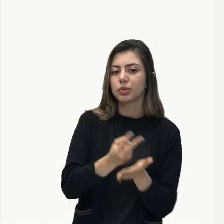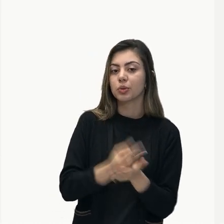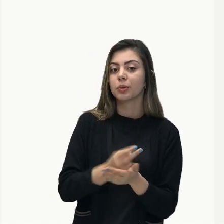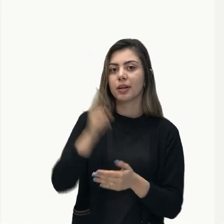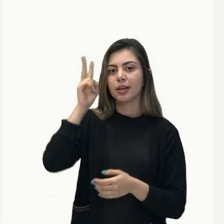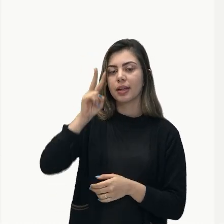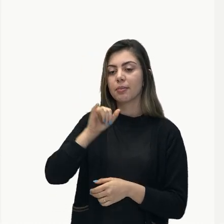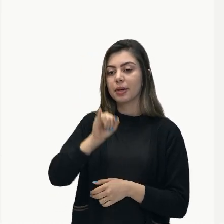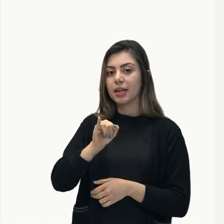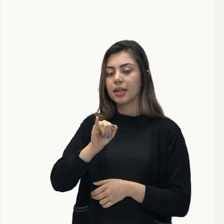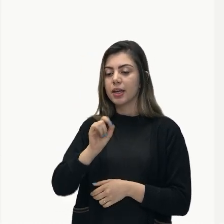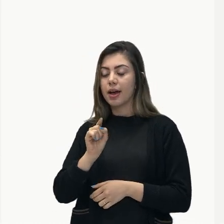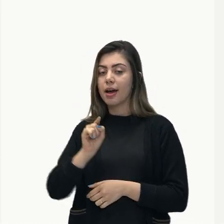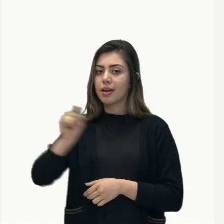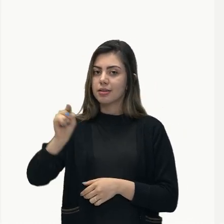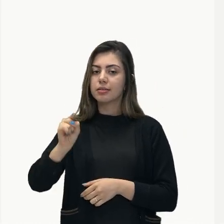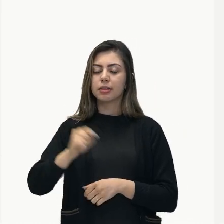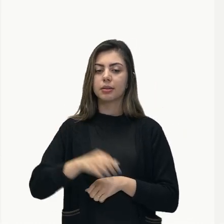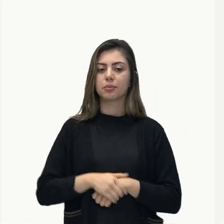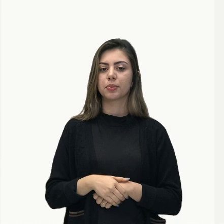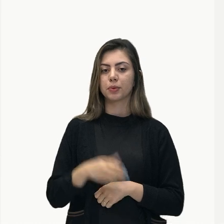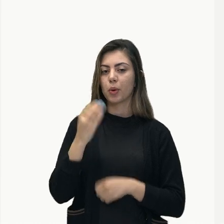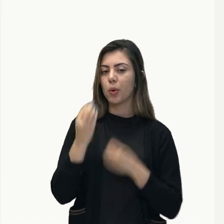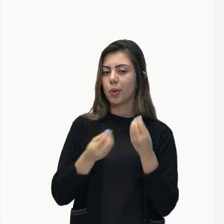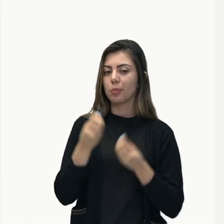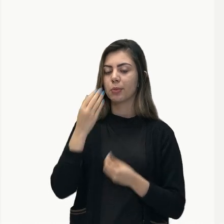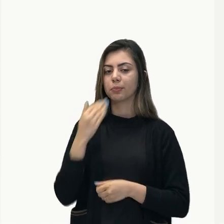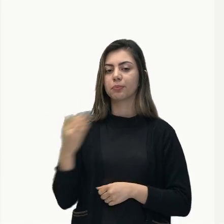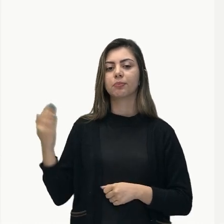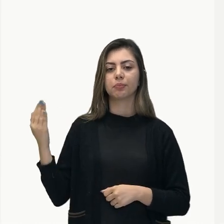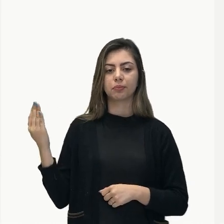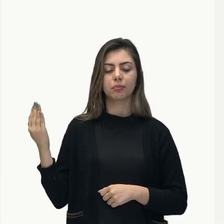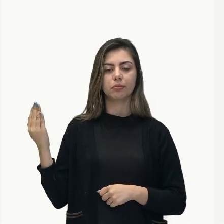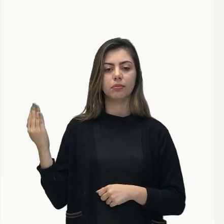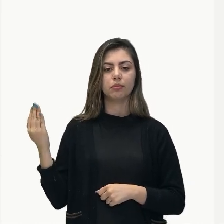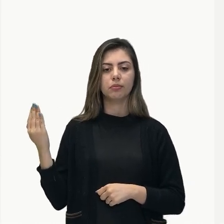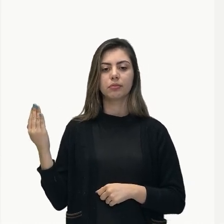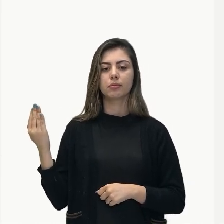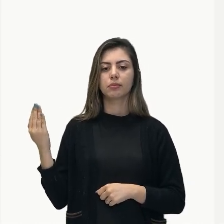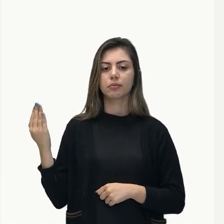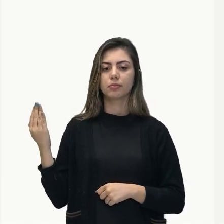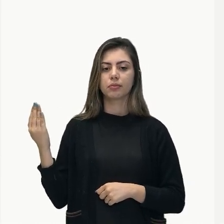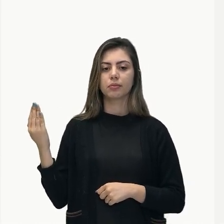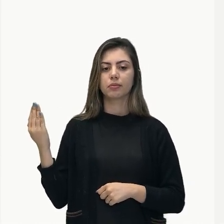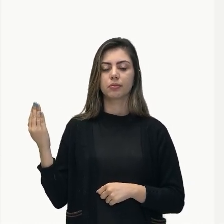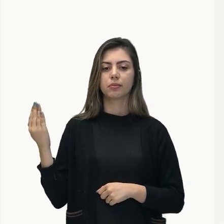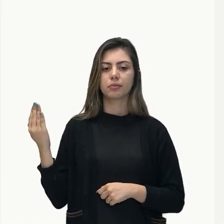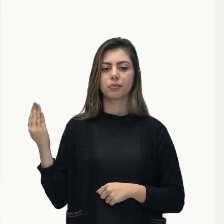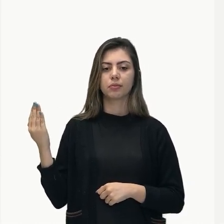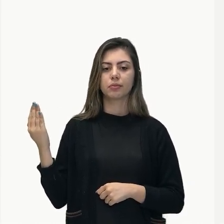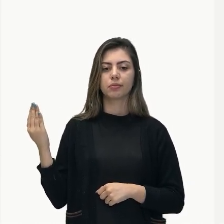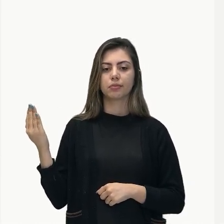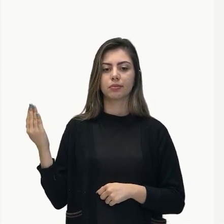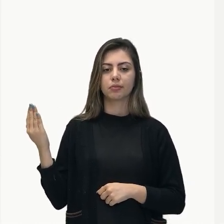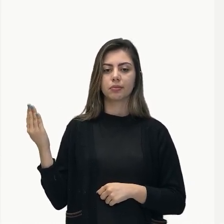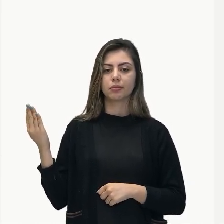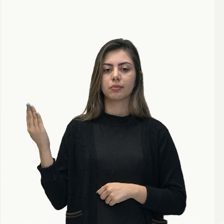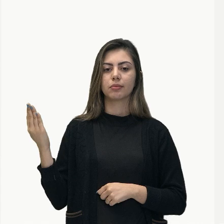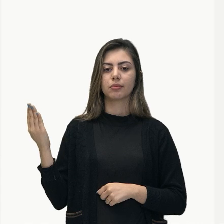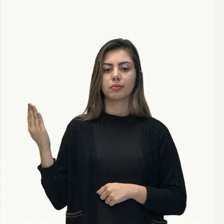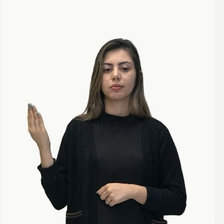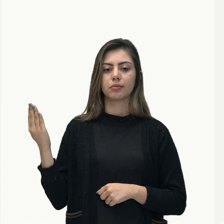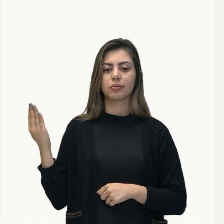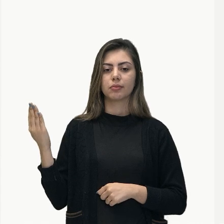Eu escrevia, tu escrevias, ele escrevia, nosotros escrevíamos,